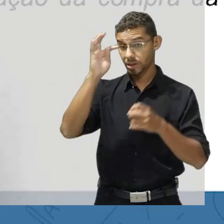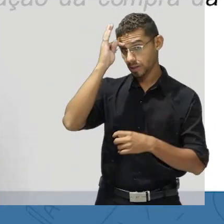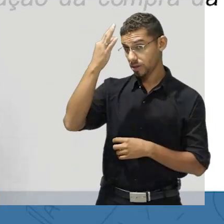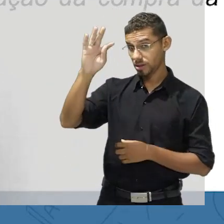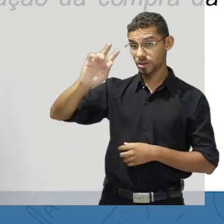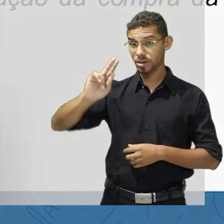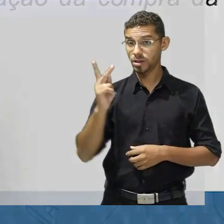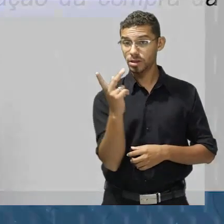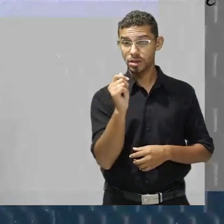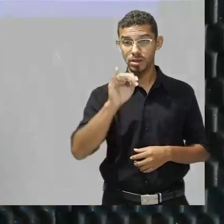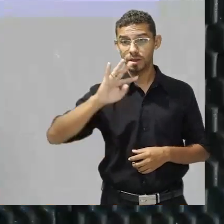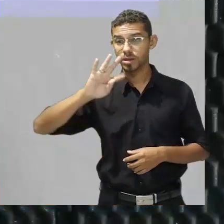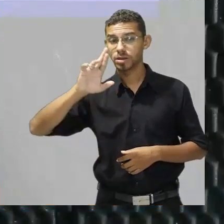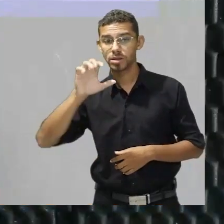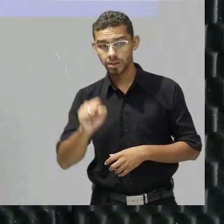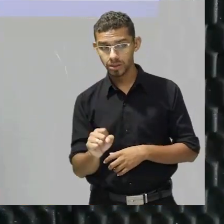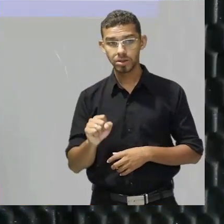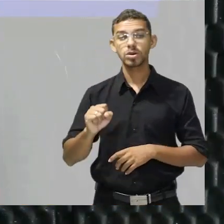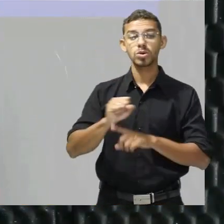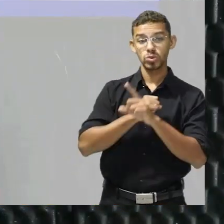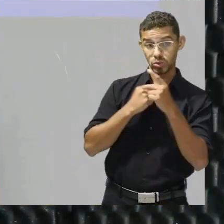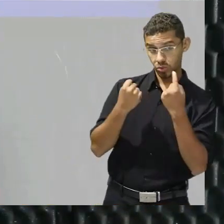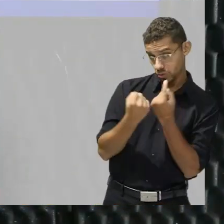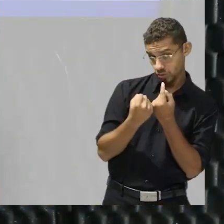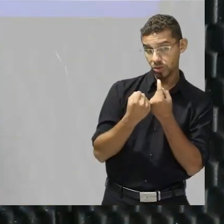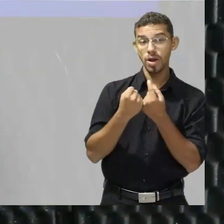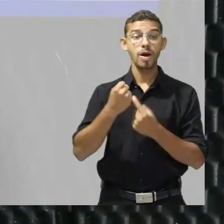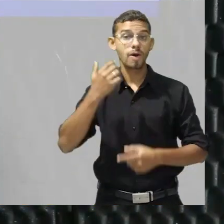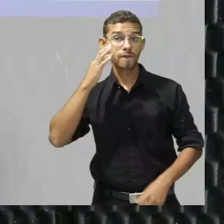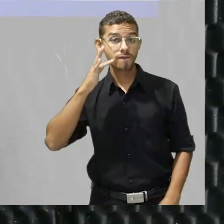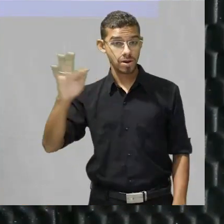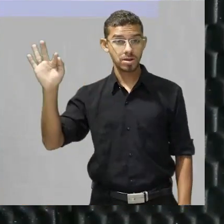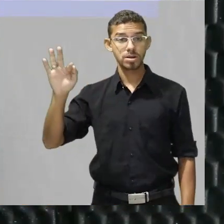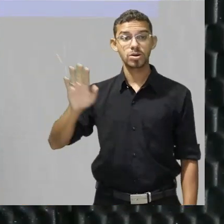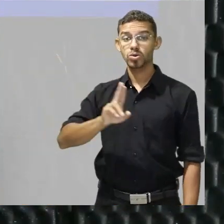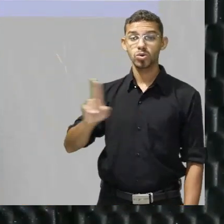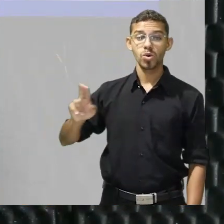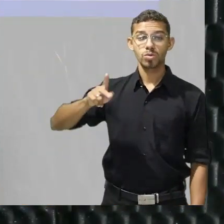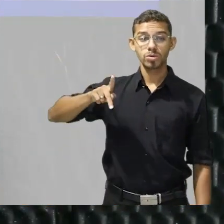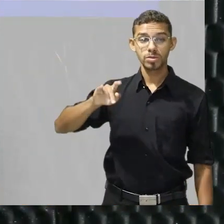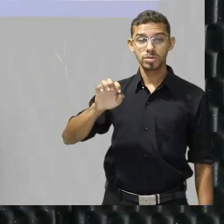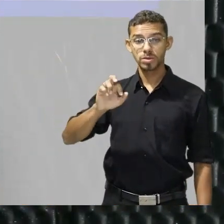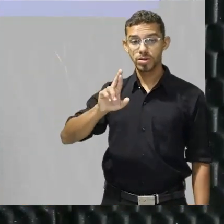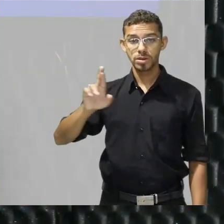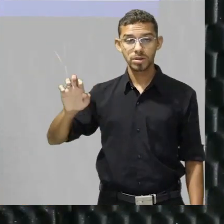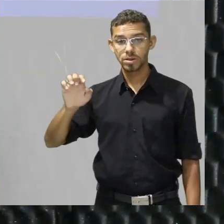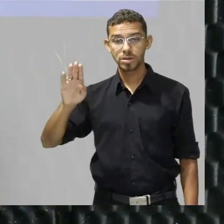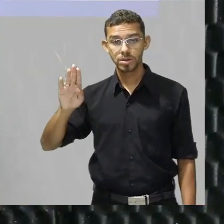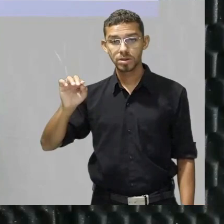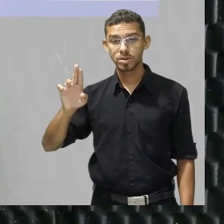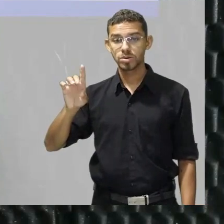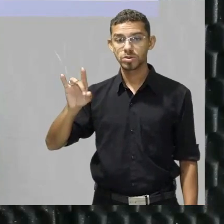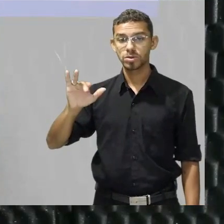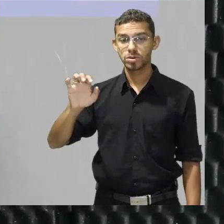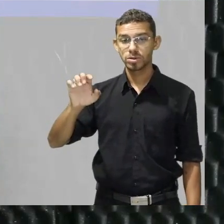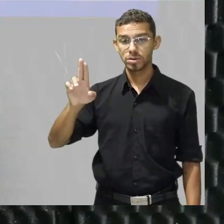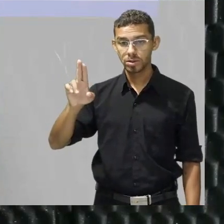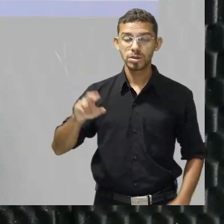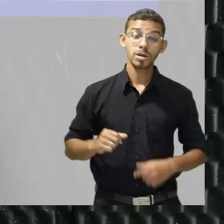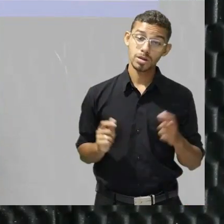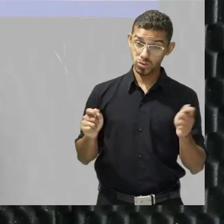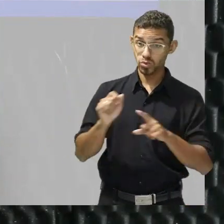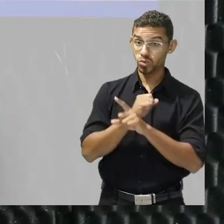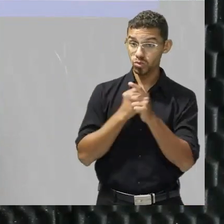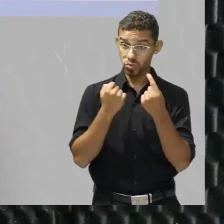elaborada pelo sociólogo francês Pierre bourdieu a sociedade possui padrões que são impostos